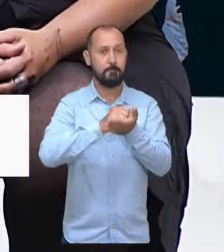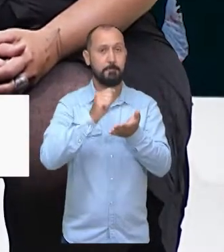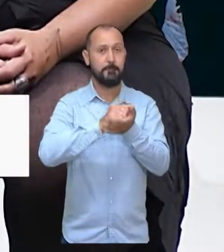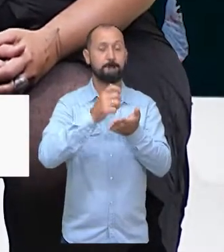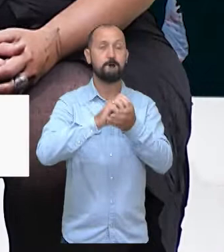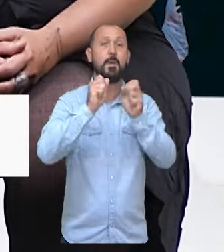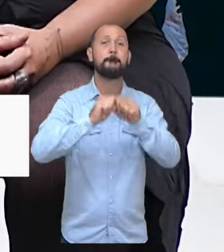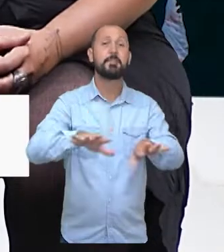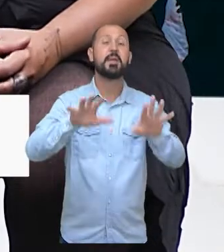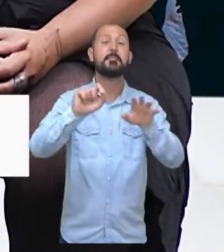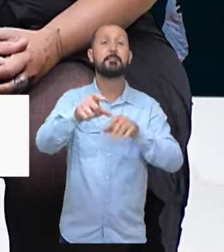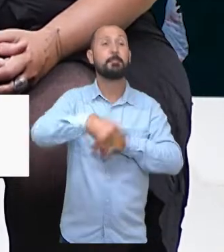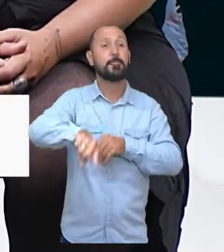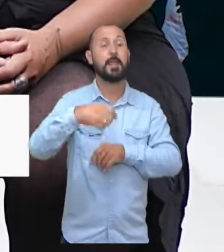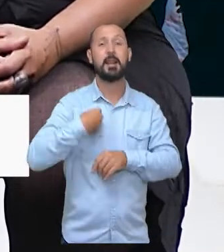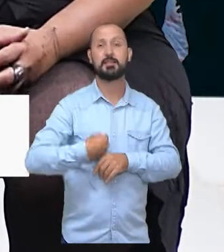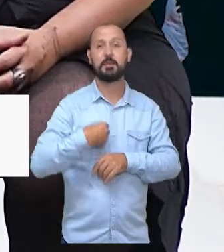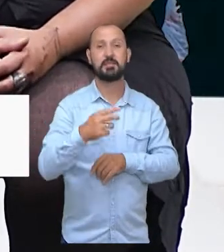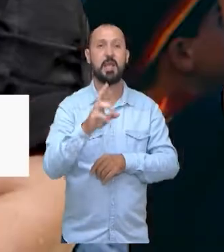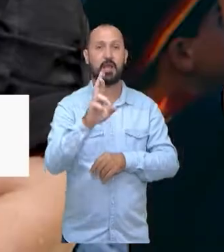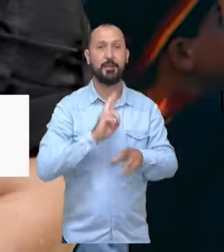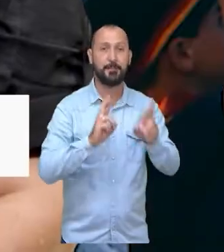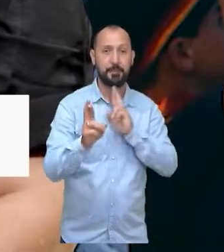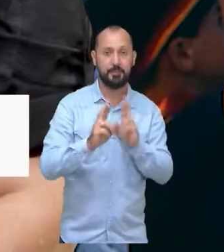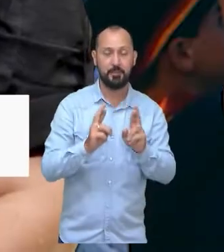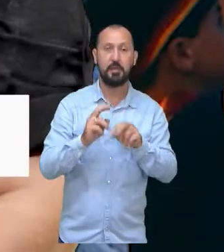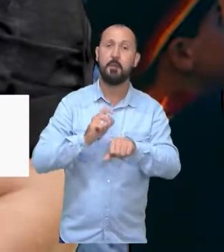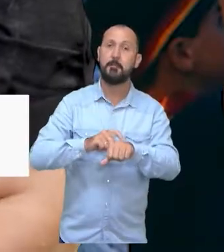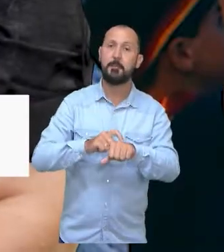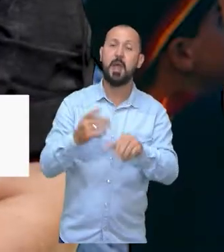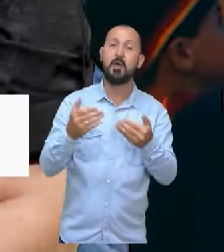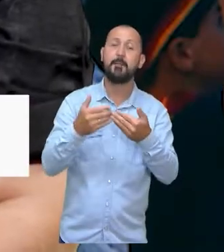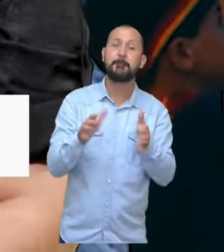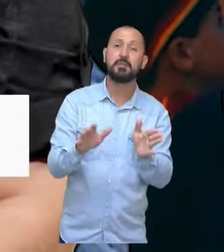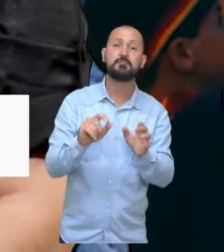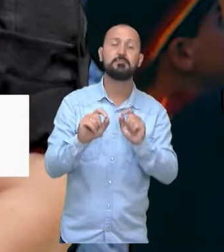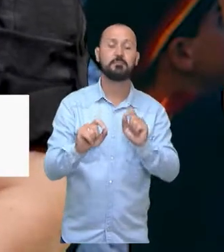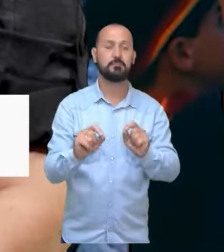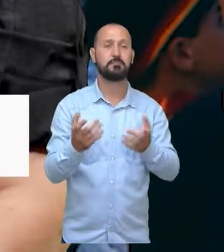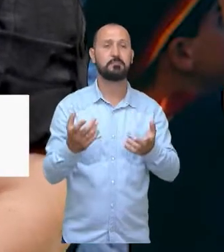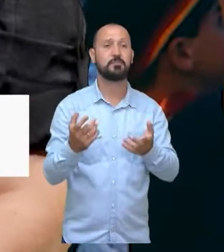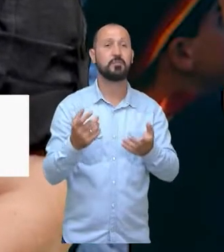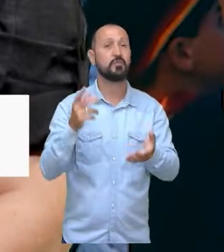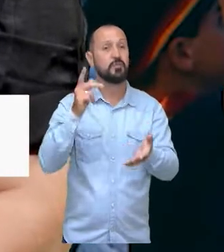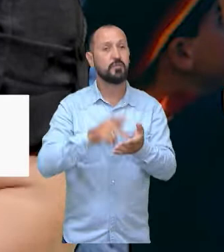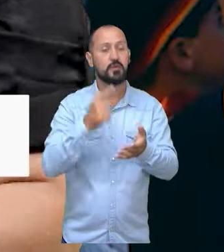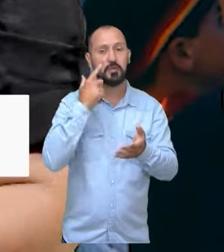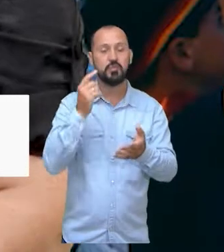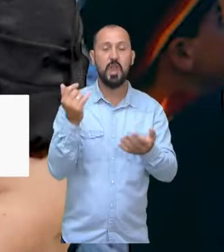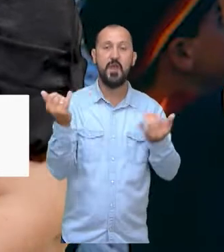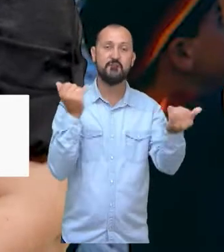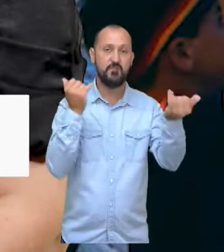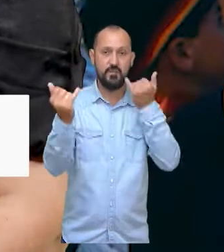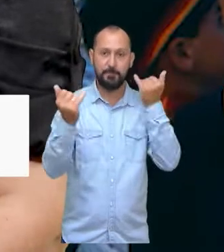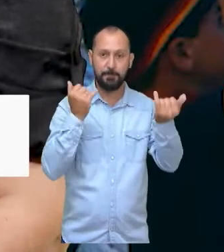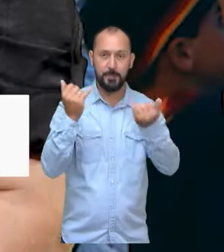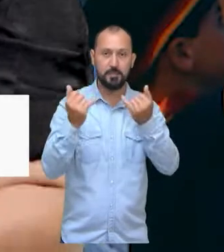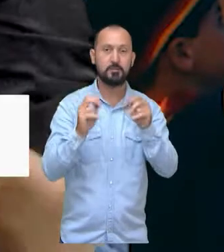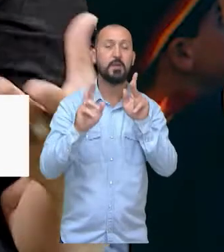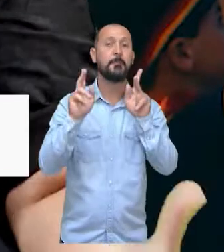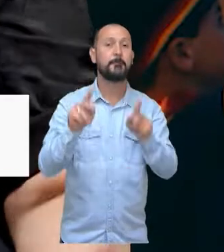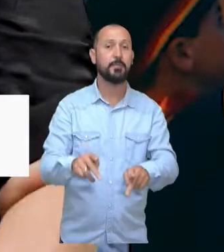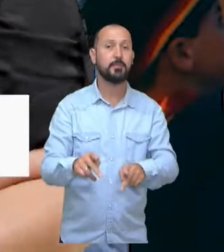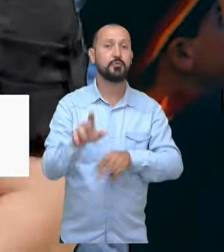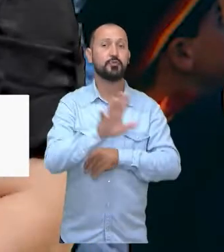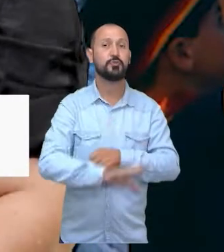pessoas participem, não é mesmo, Carla? Exatamente. Nós estamos num processo agora de justamente captação de informações